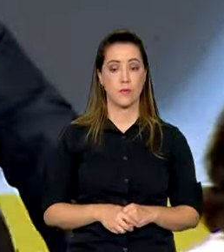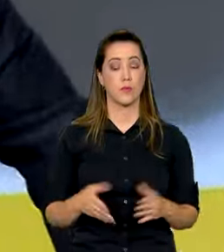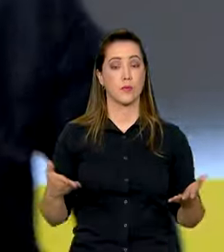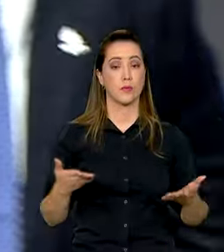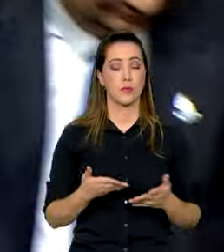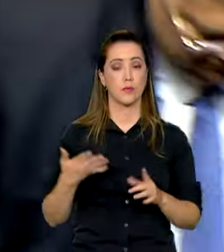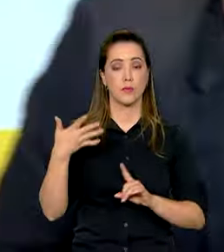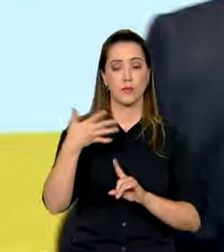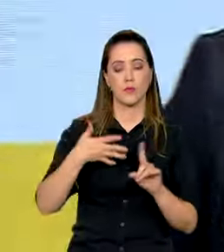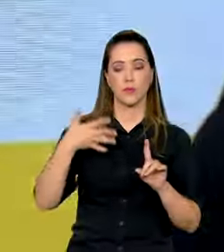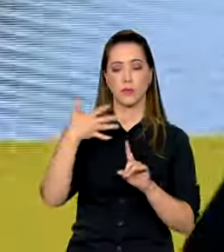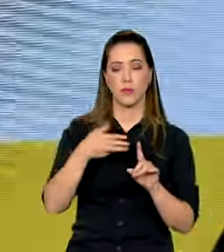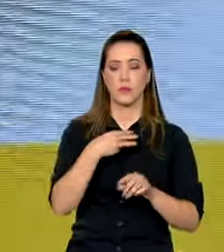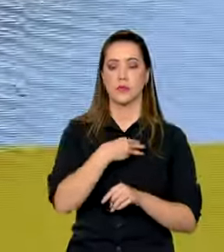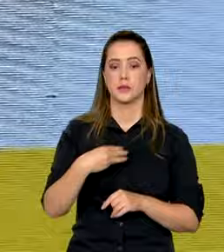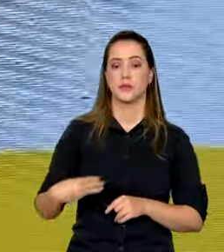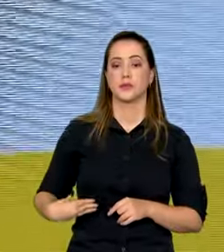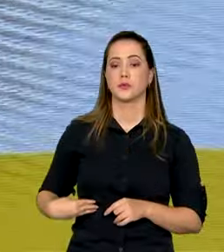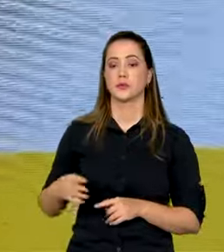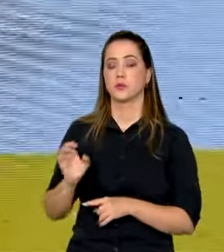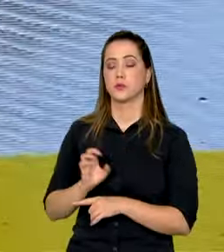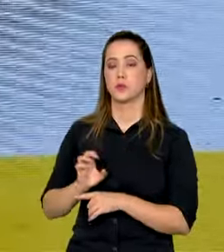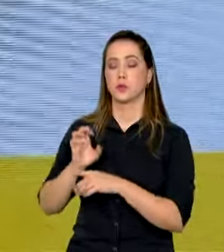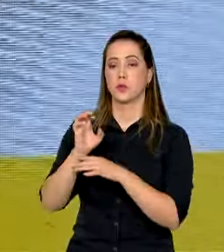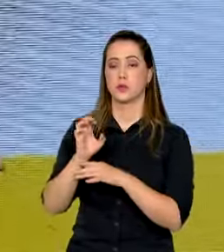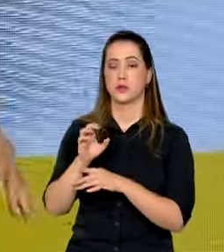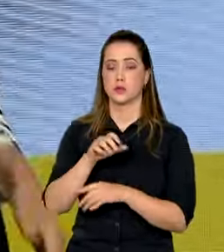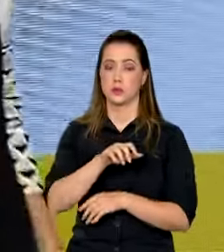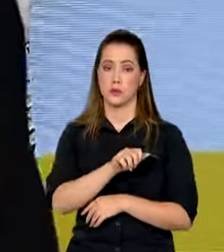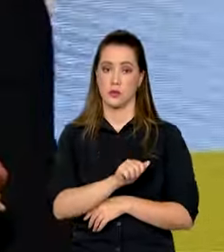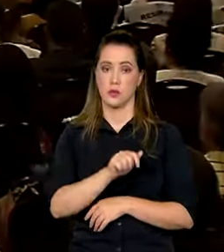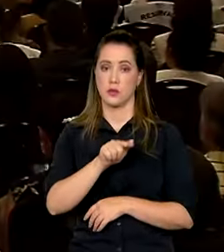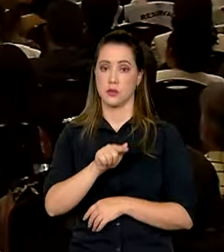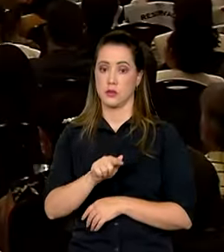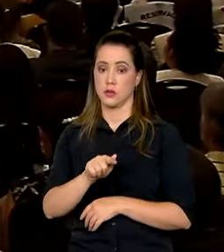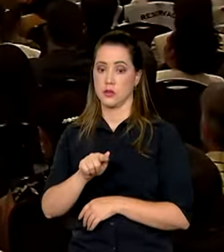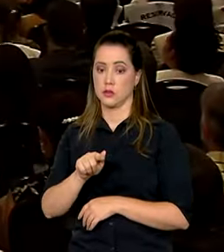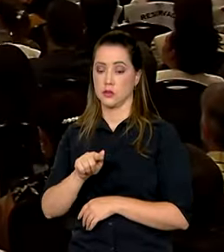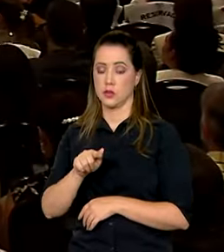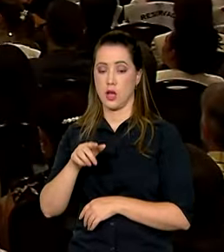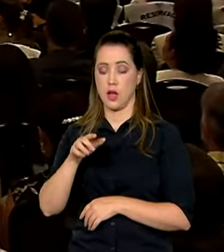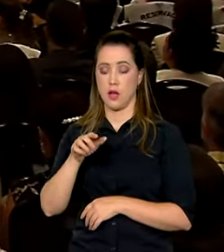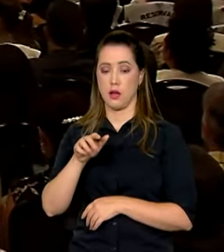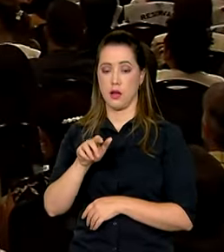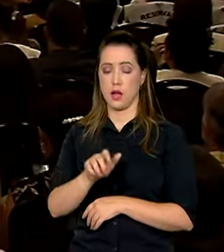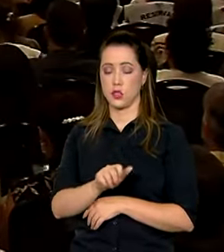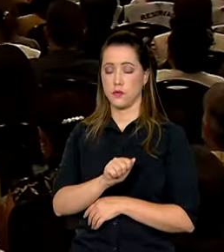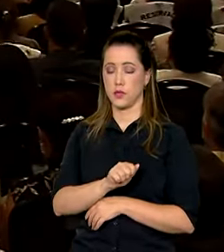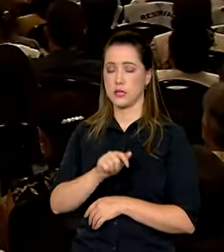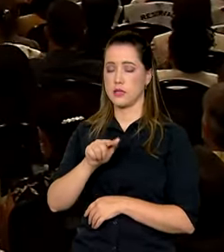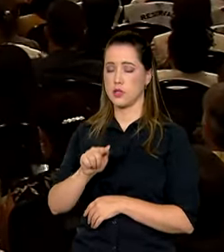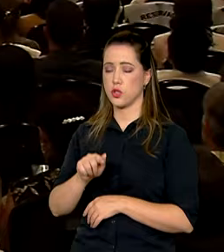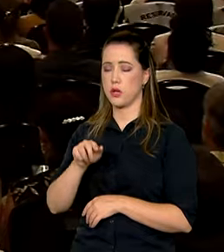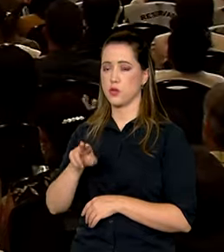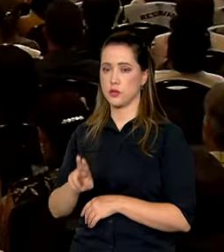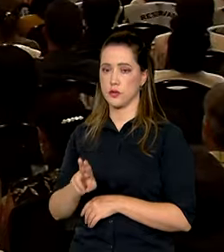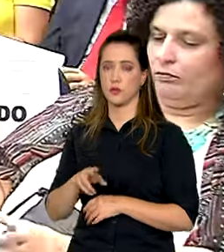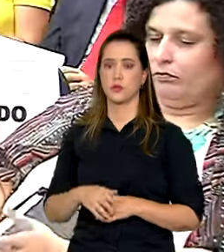Agora, com a palavra, o ministro de Estado-chefe da Advocacia-Geral da União, Jorge Messias.